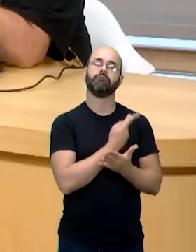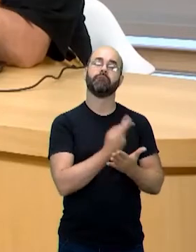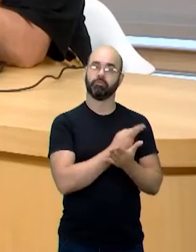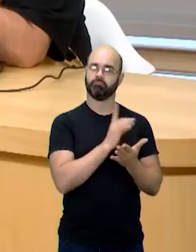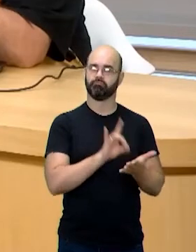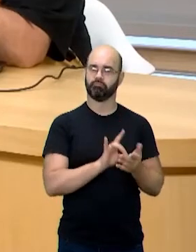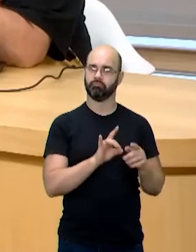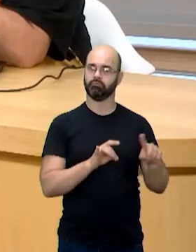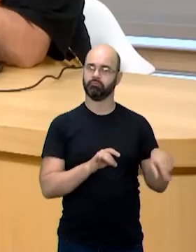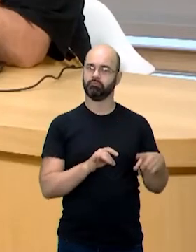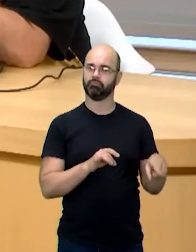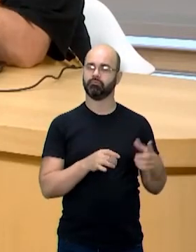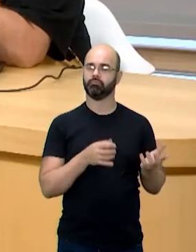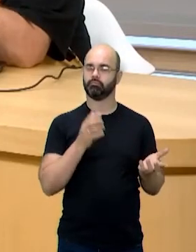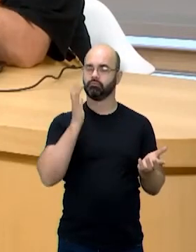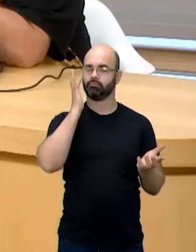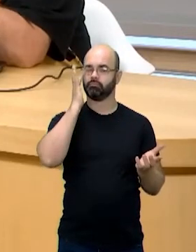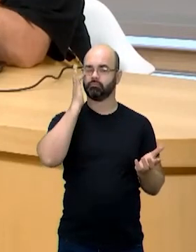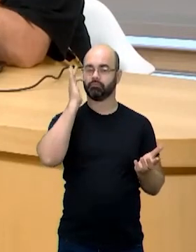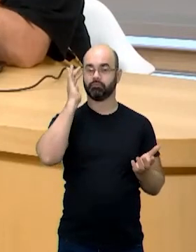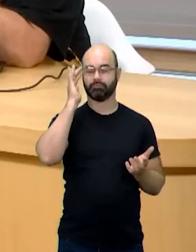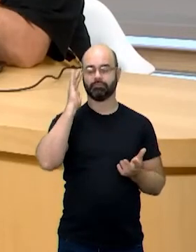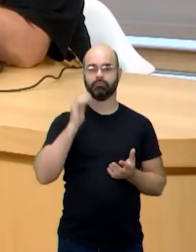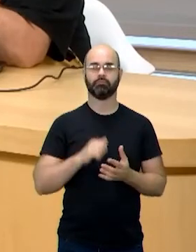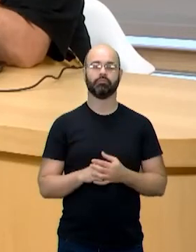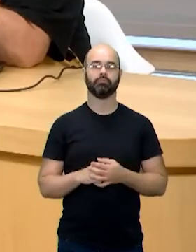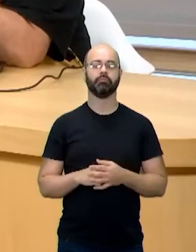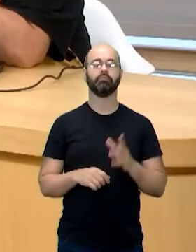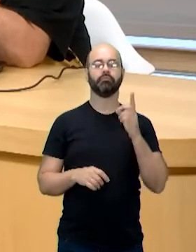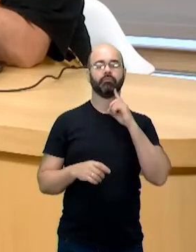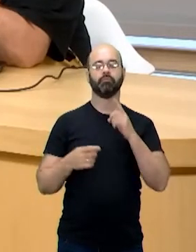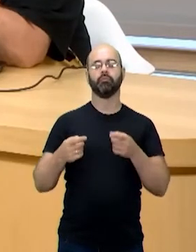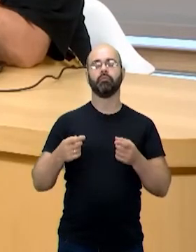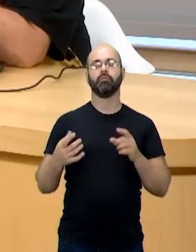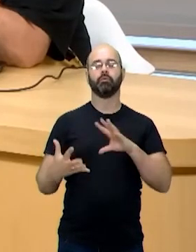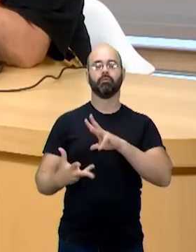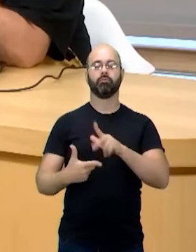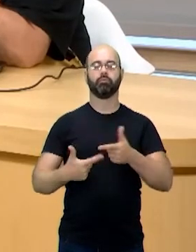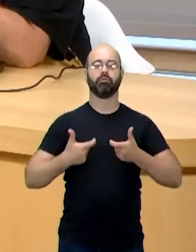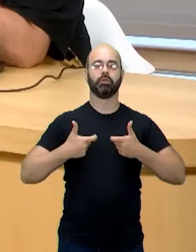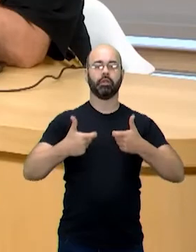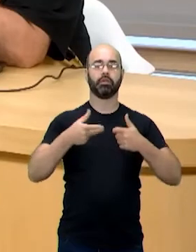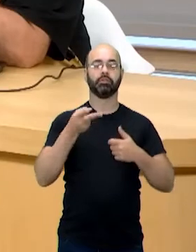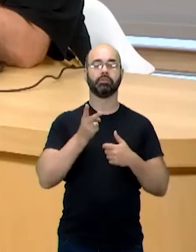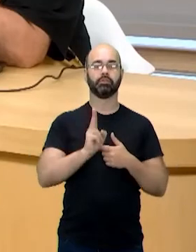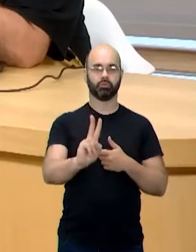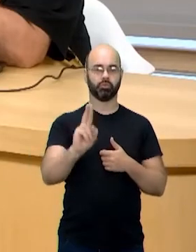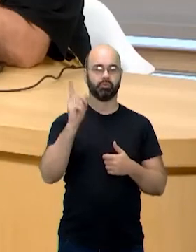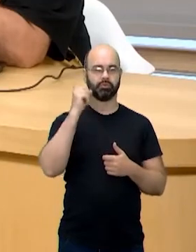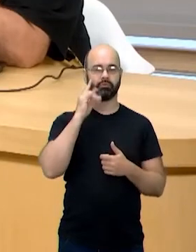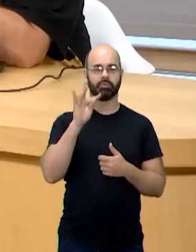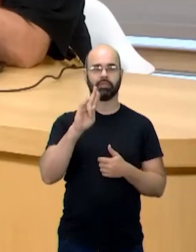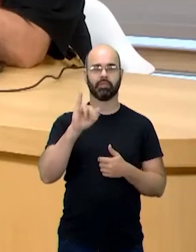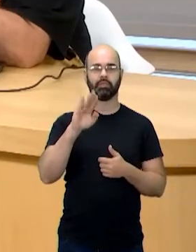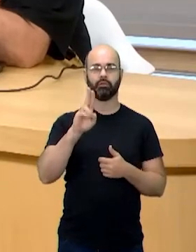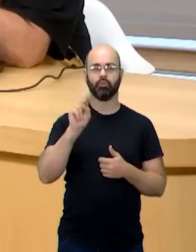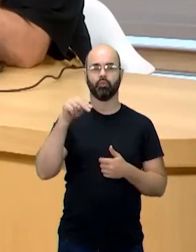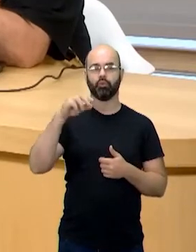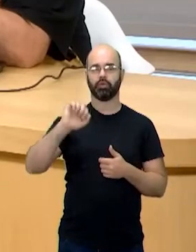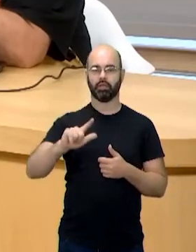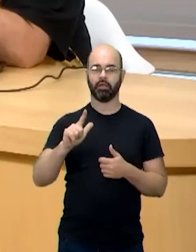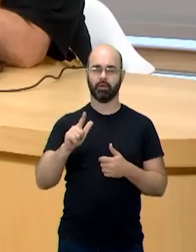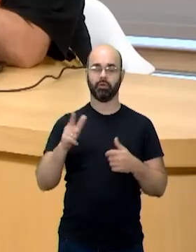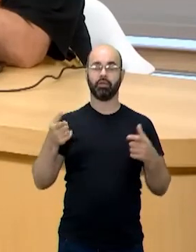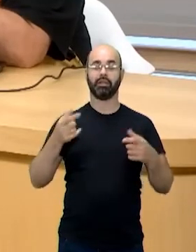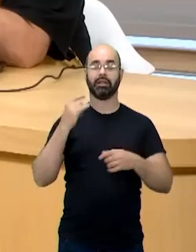Interessante. E por que isso é polêmico? Você sabe que depois que teve a Segunda Guerra Mundial, teve o Tribunal de Nuremberg, que foi o primeiro grande tribunal